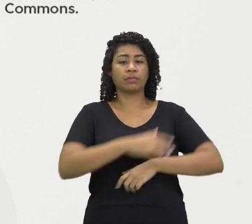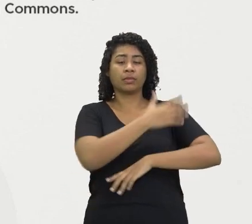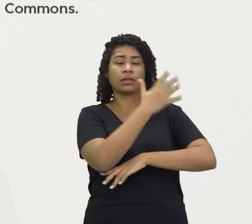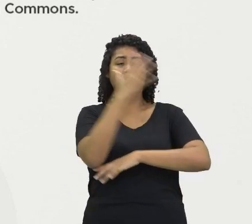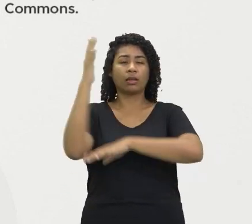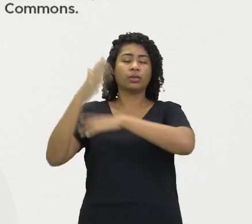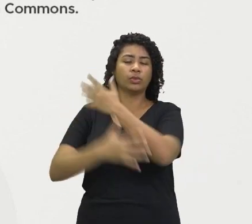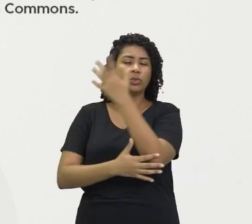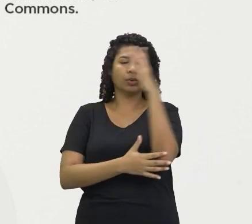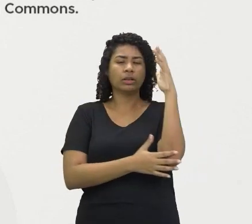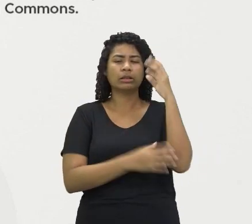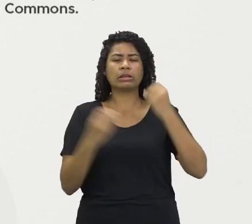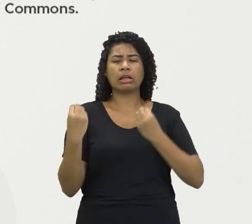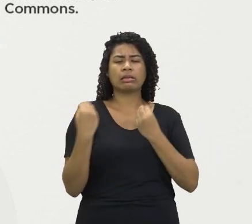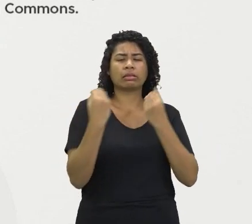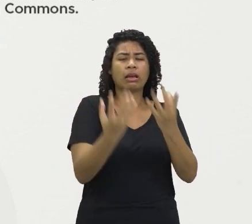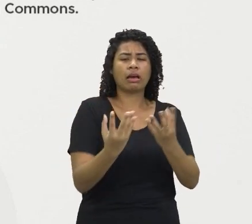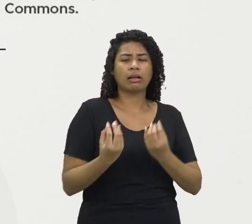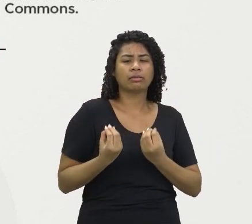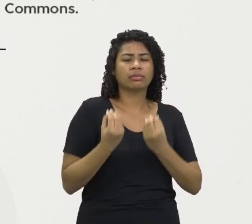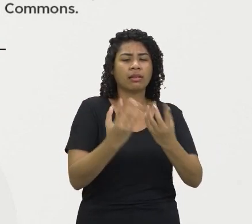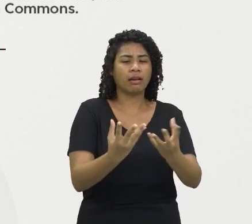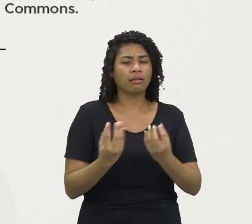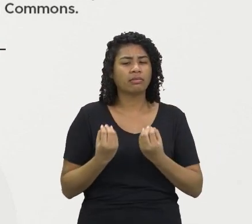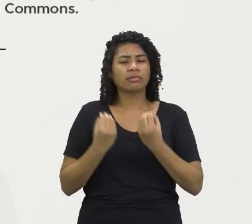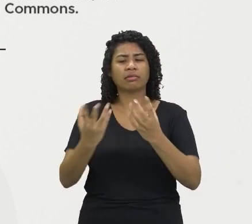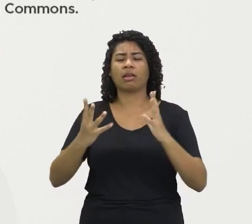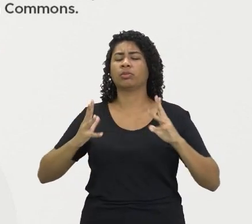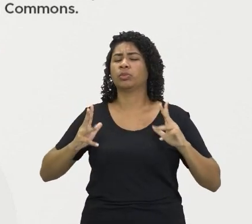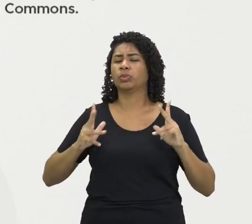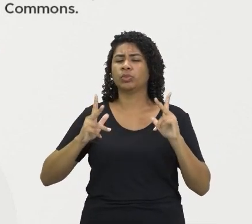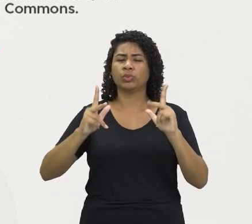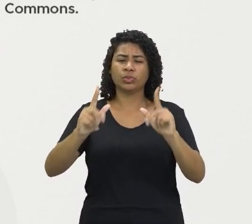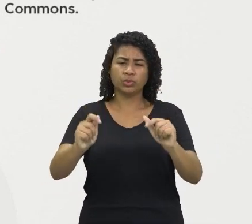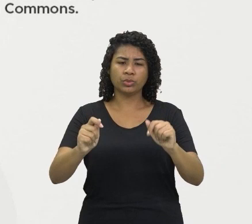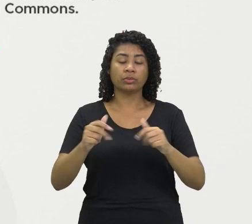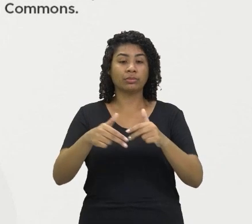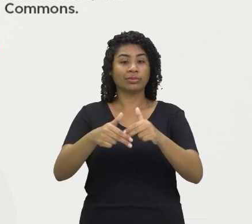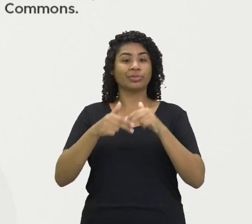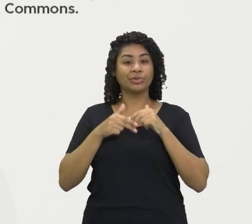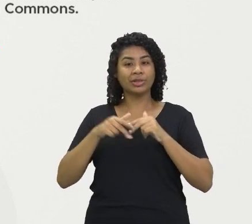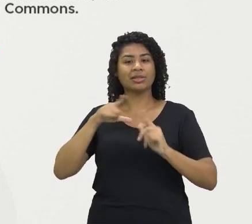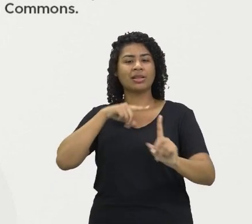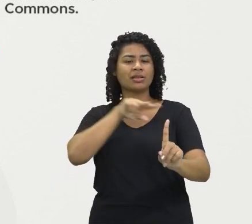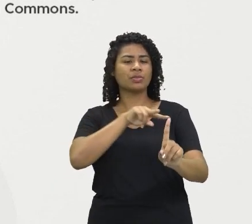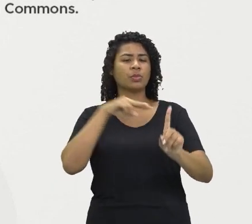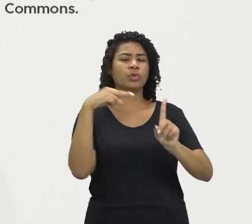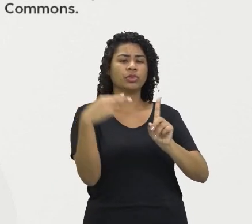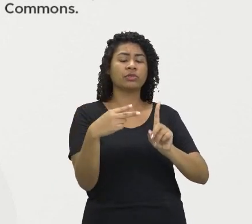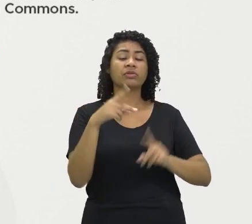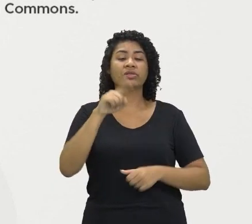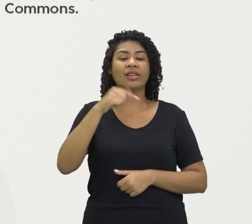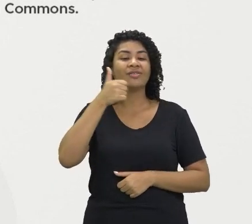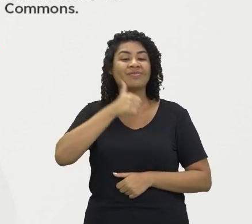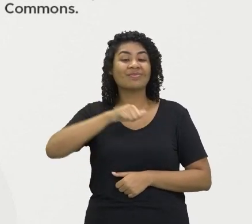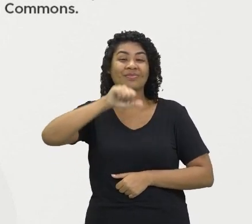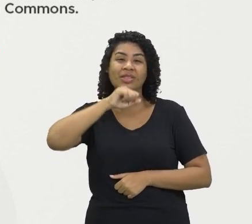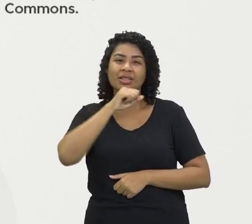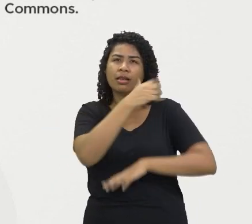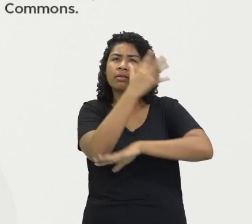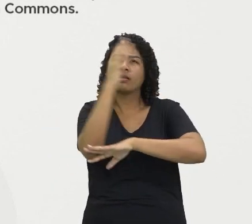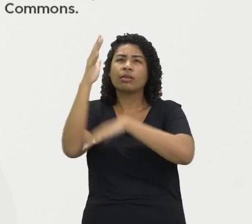que não? Muitas comunidades indígenas olham a natureza como mãe. E o que é